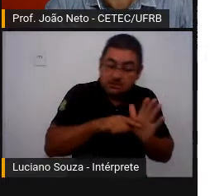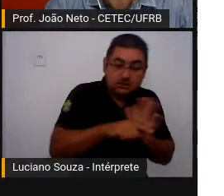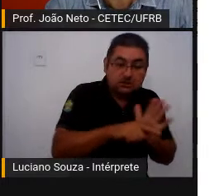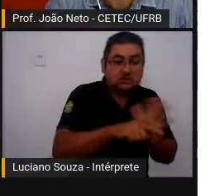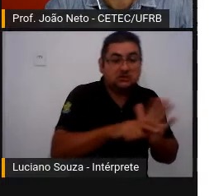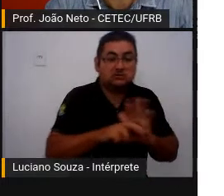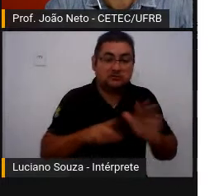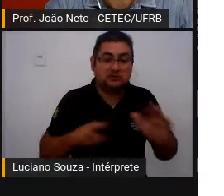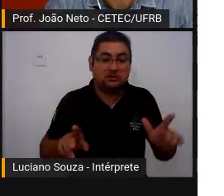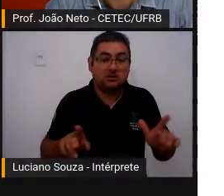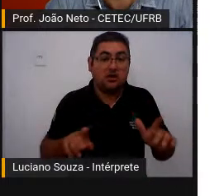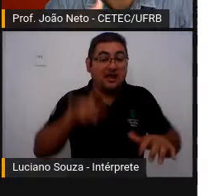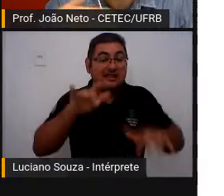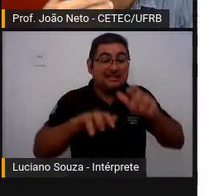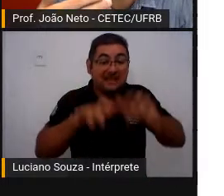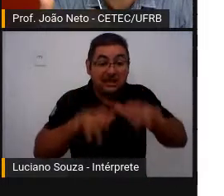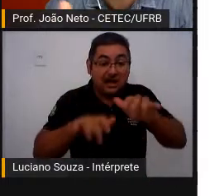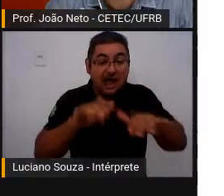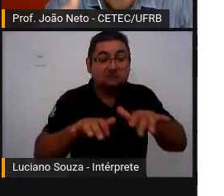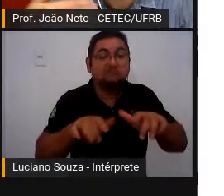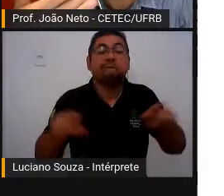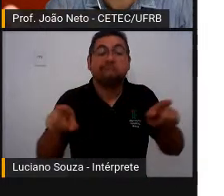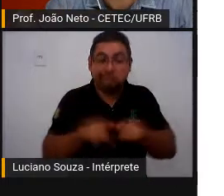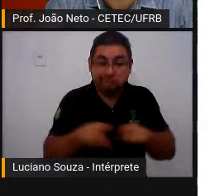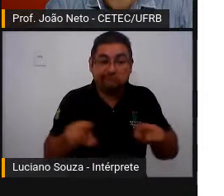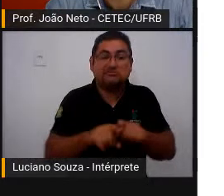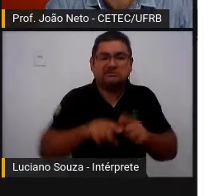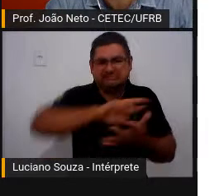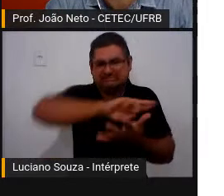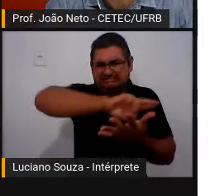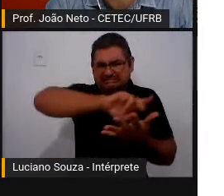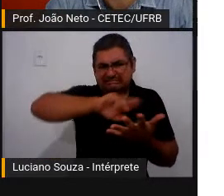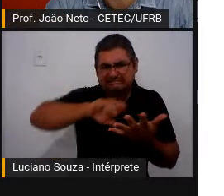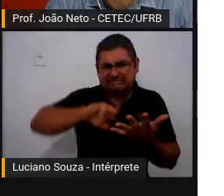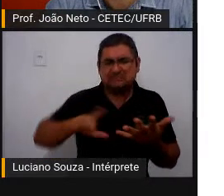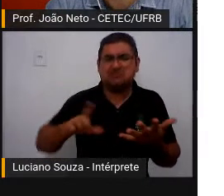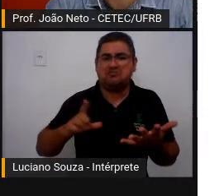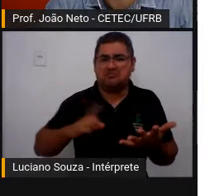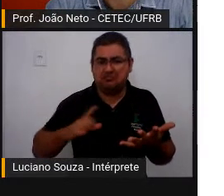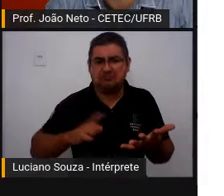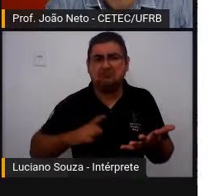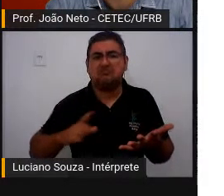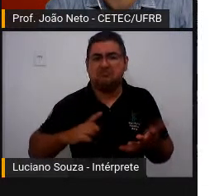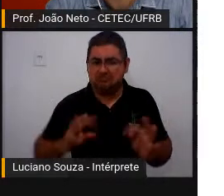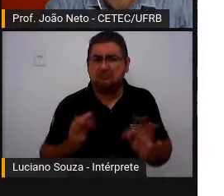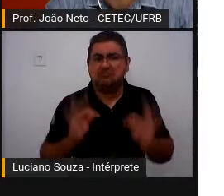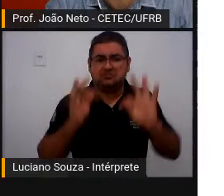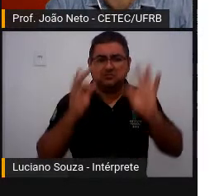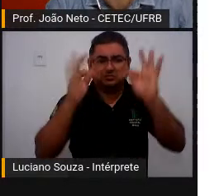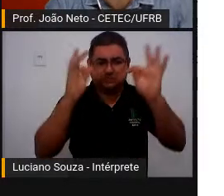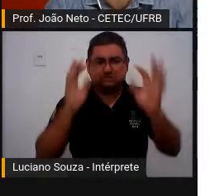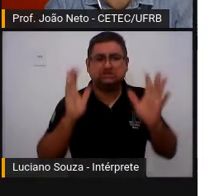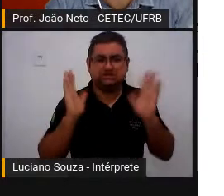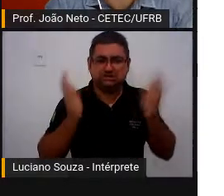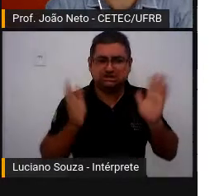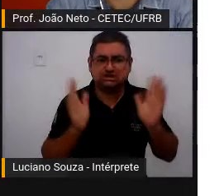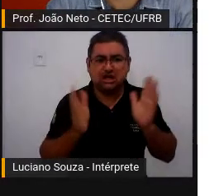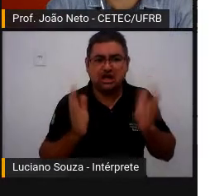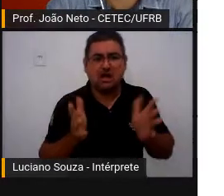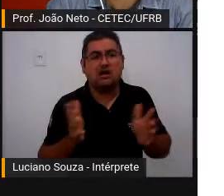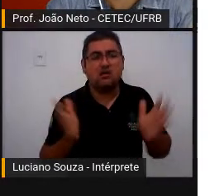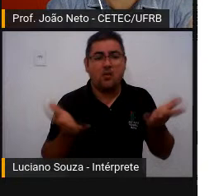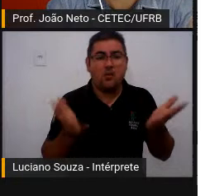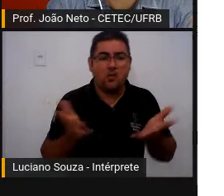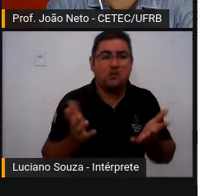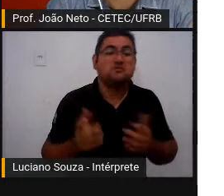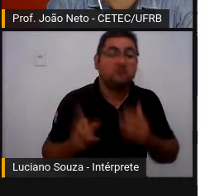área é uma área que já tem já uma série de A recurso desenvolvidos alguns teclados vocês